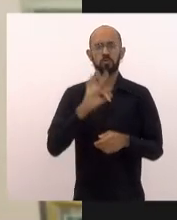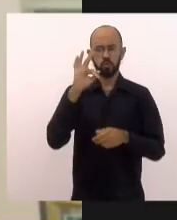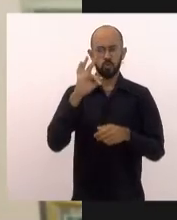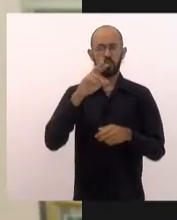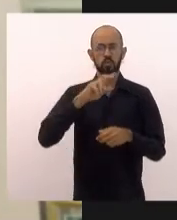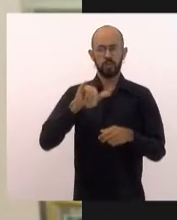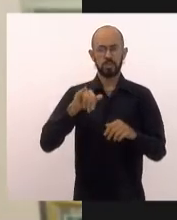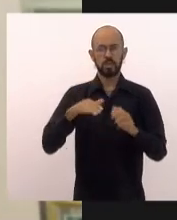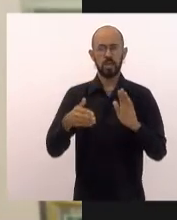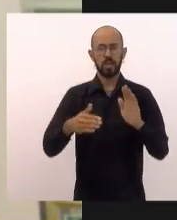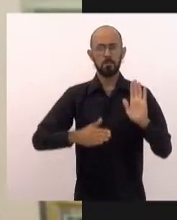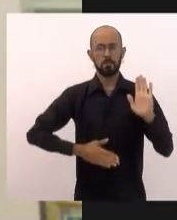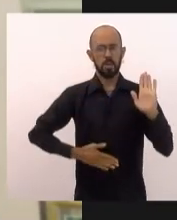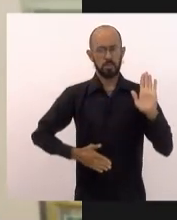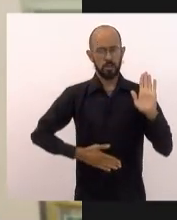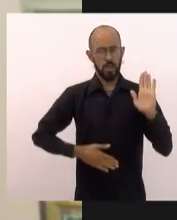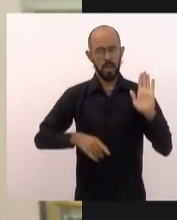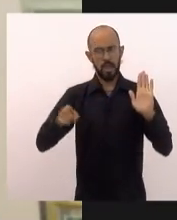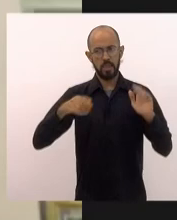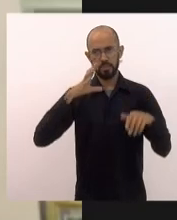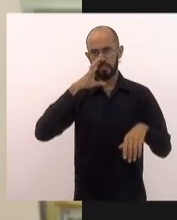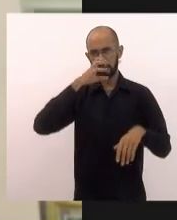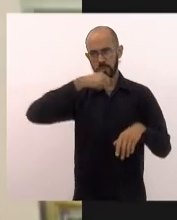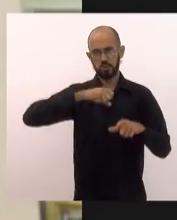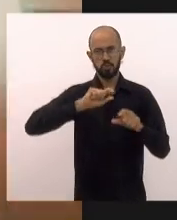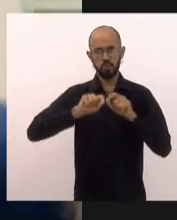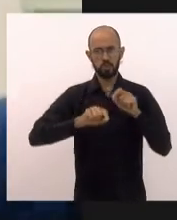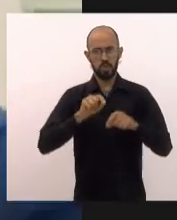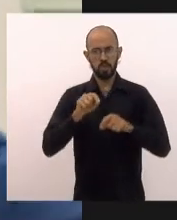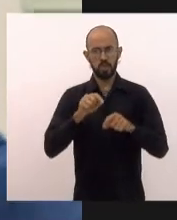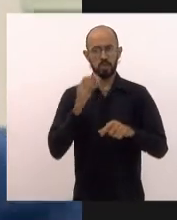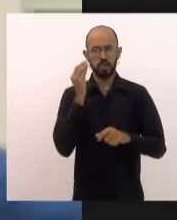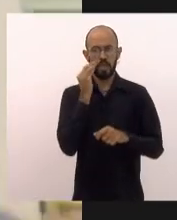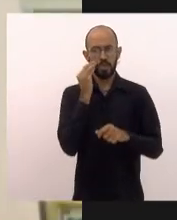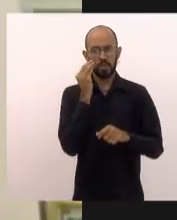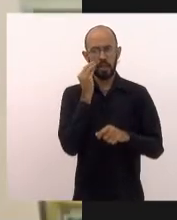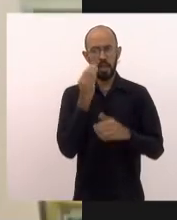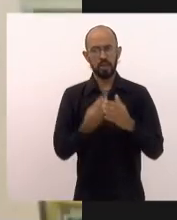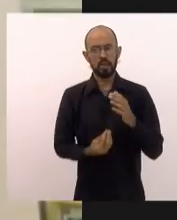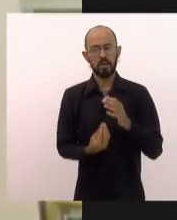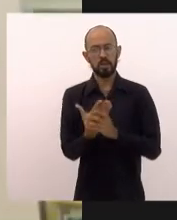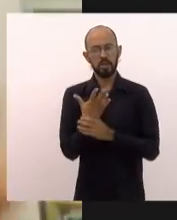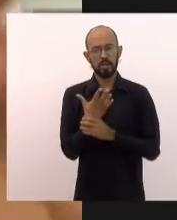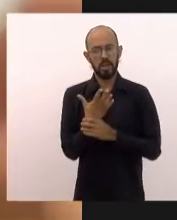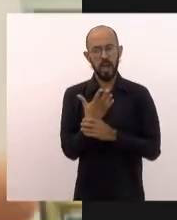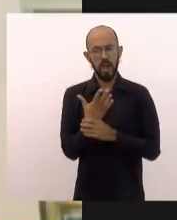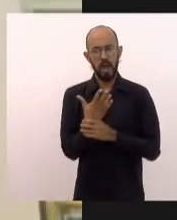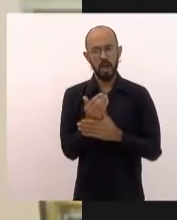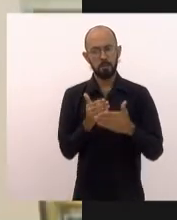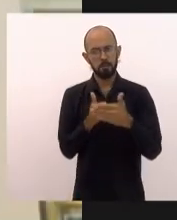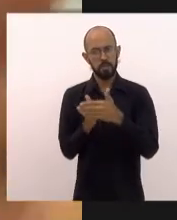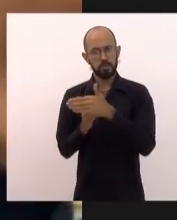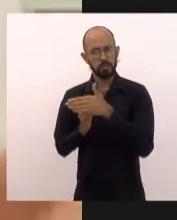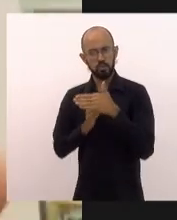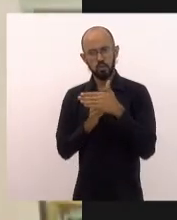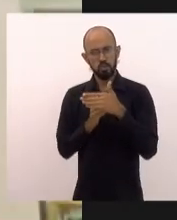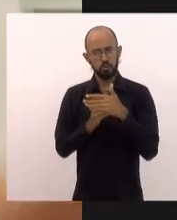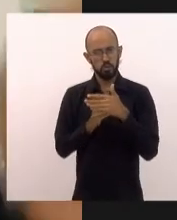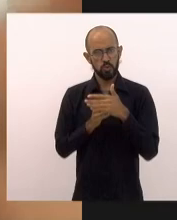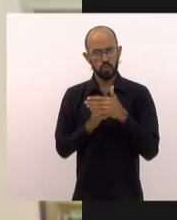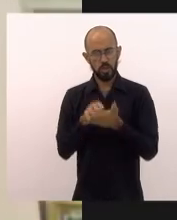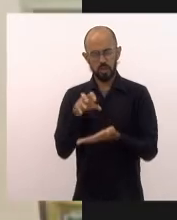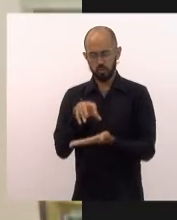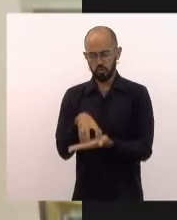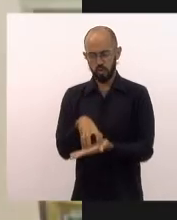futuro, ela insiste em tentar, de alguma forma, criar obstáculos à atuação dos órgãos de controle e dos